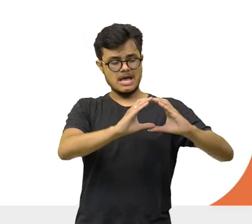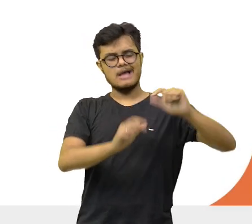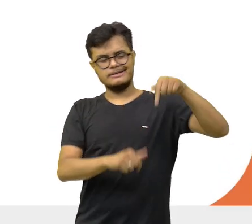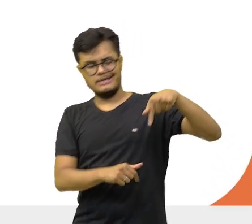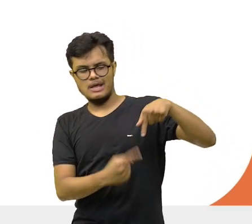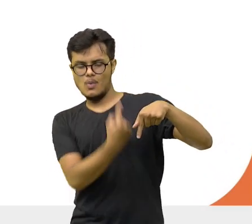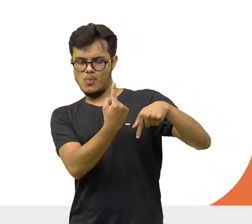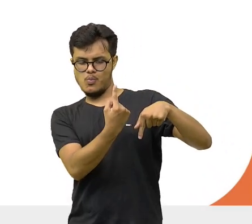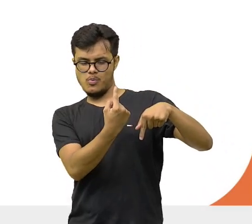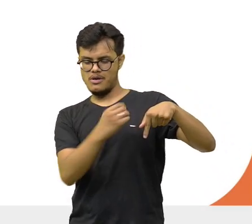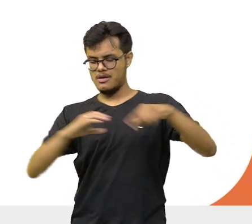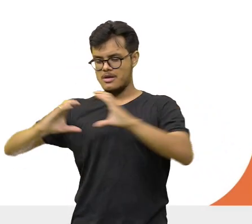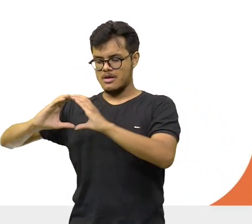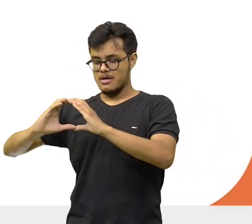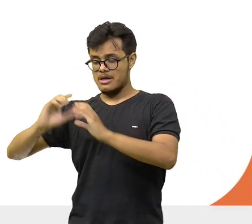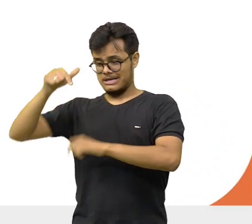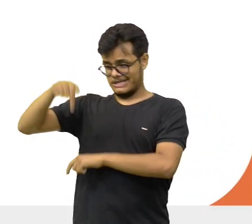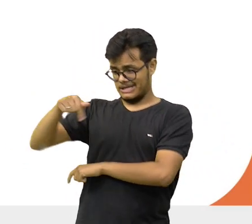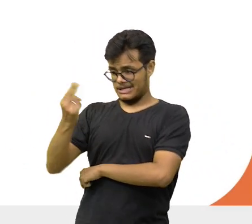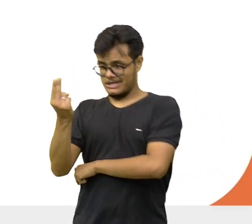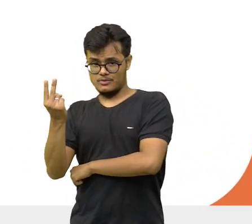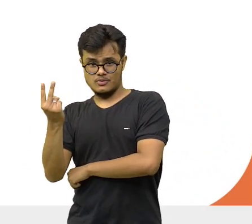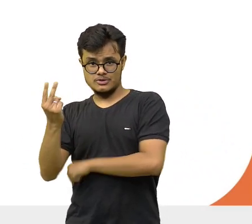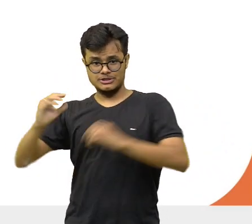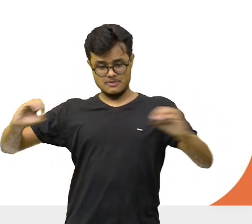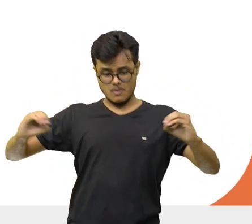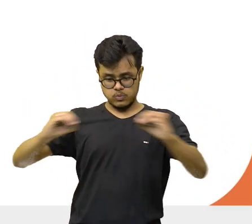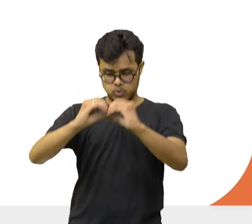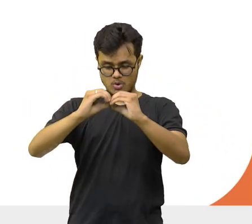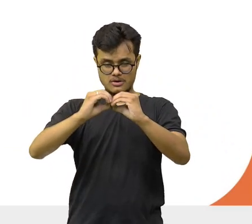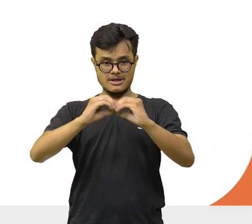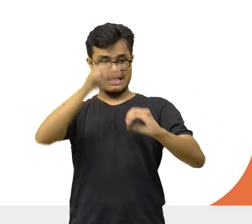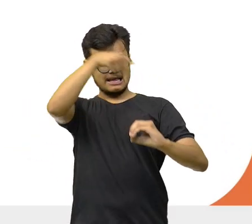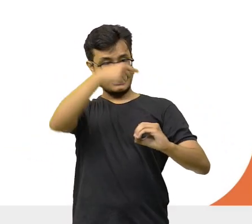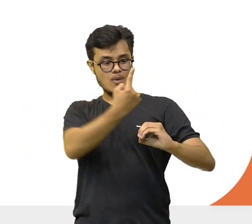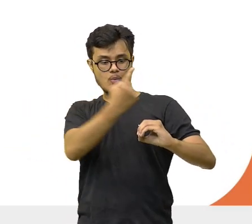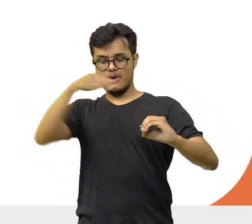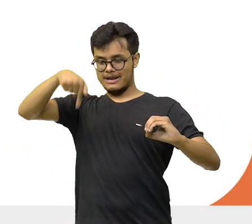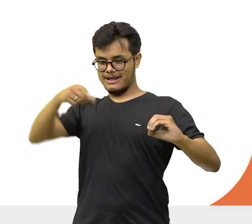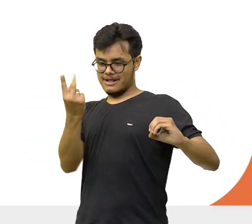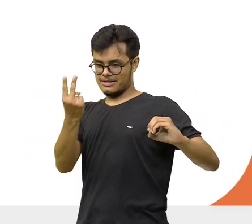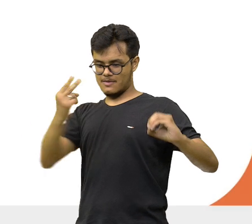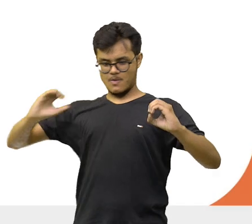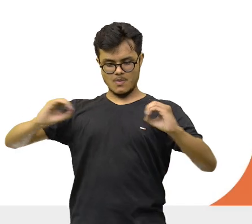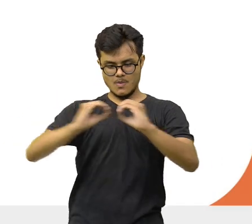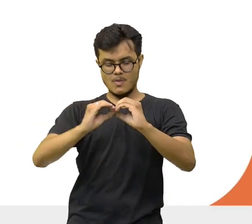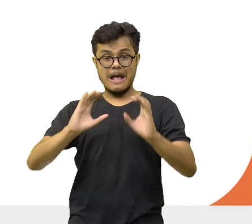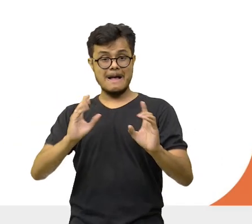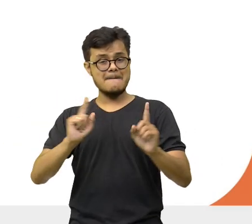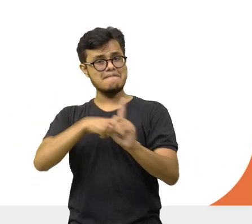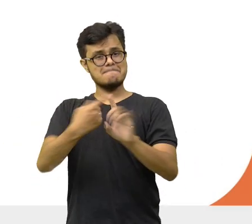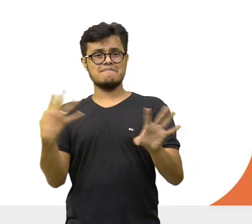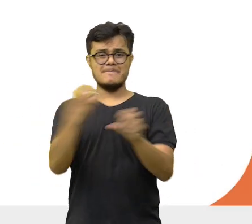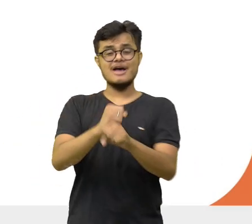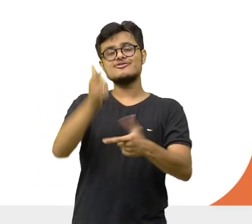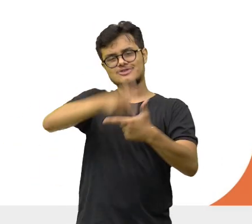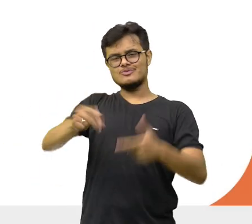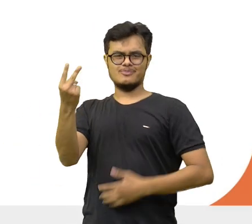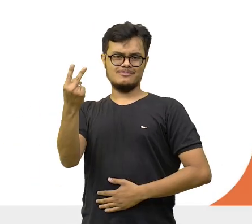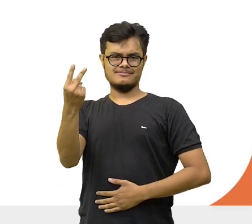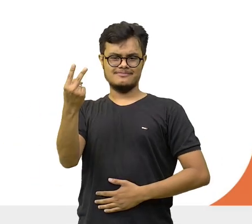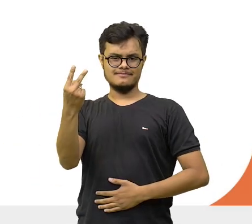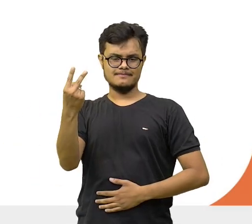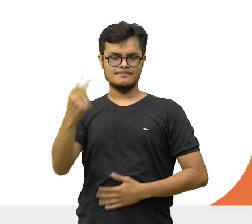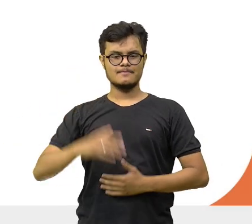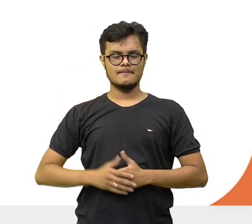e entrar em contato com uma carga Q2, a carga resultante vai ser Q1 mais Q2 dividido por 2. E assim